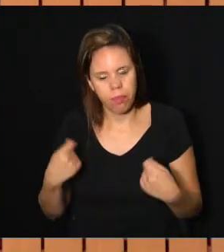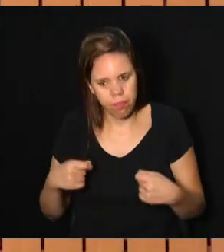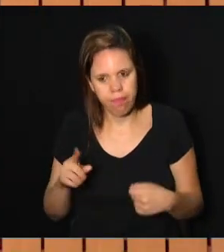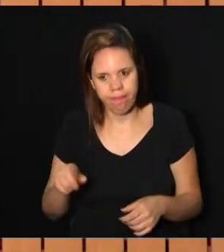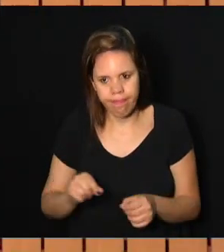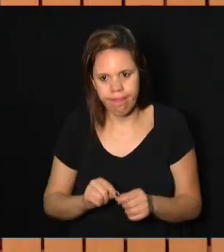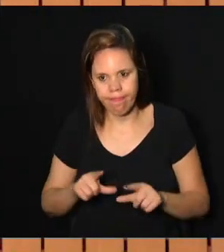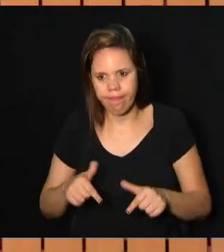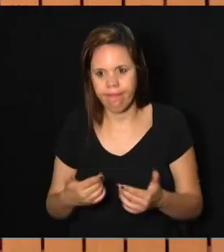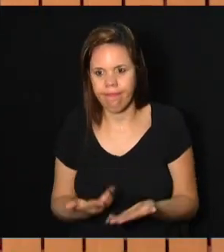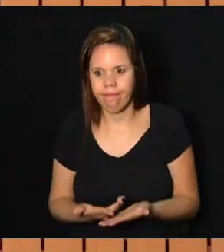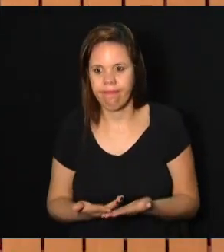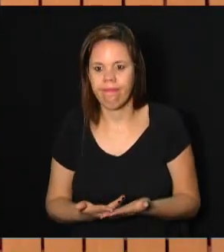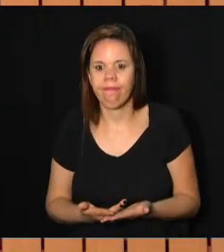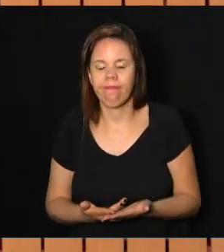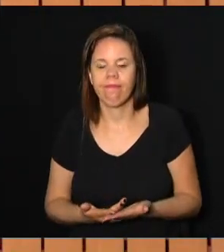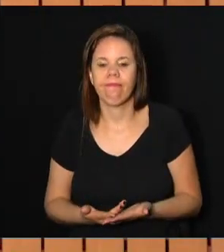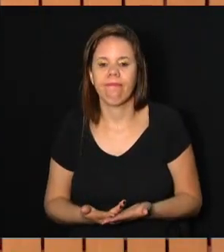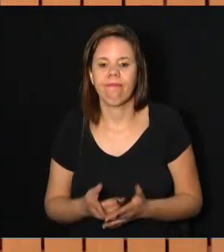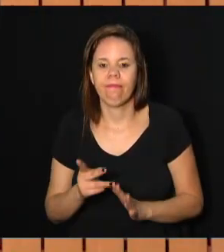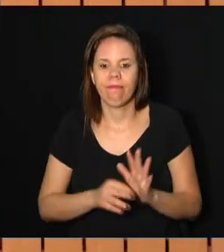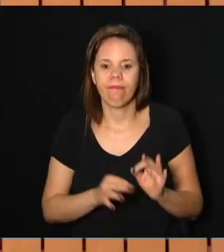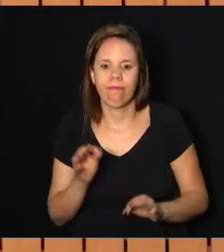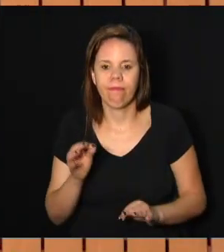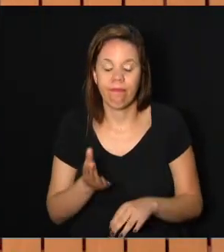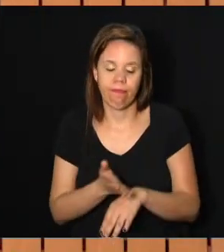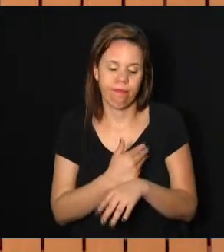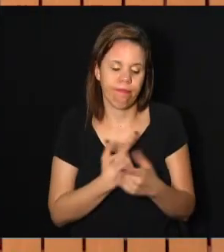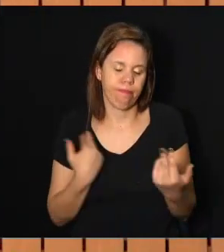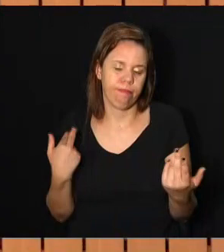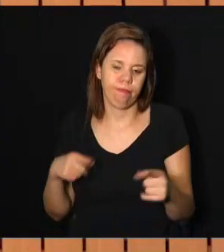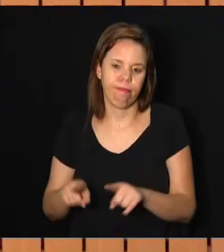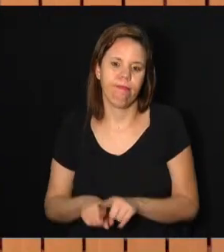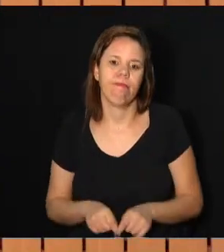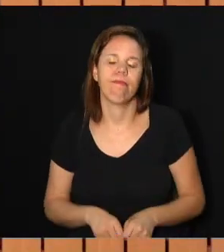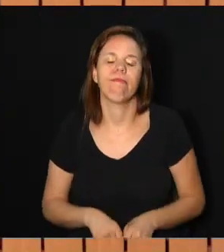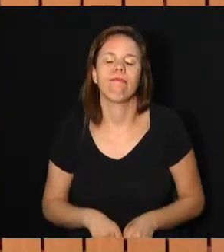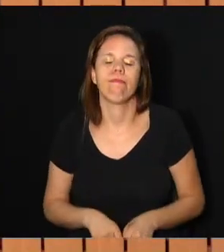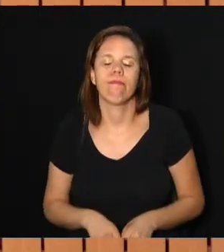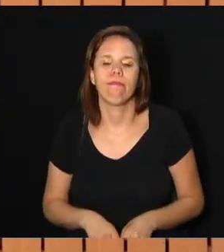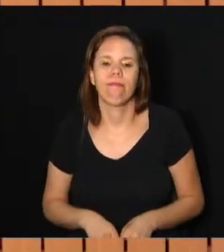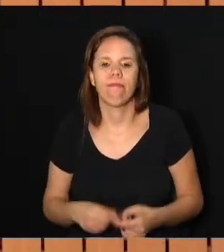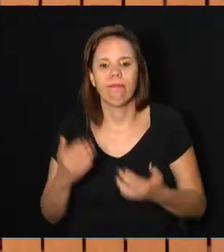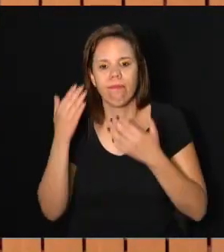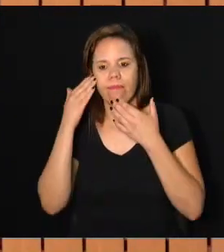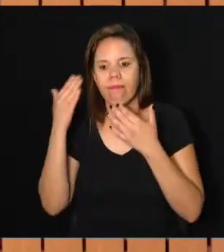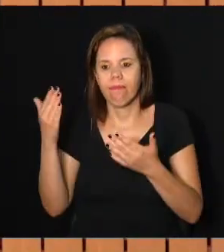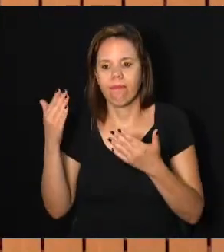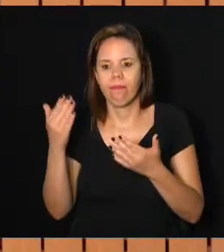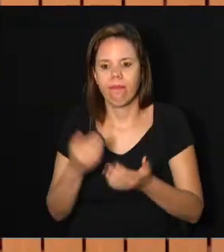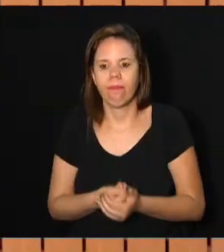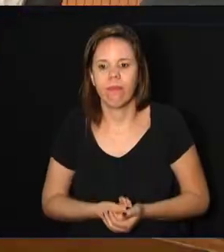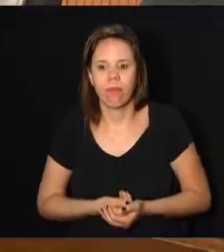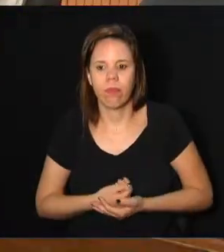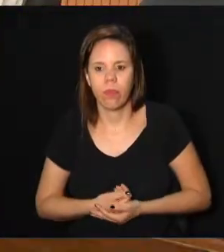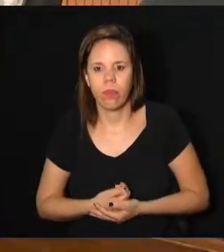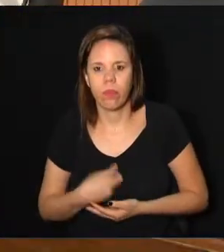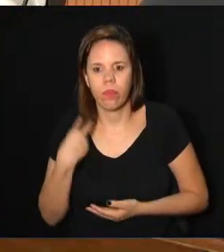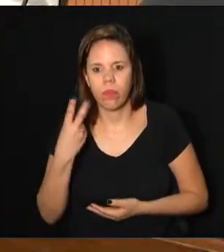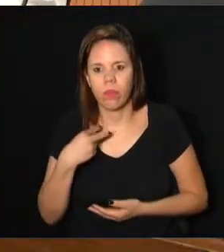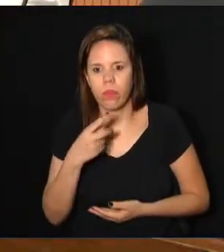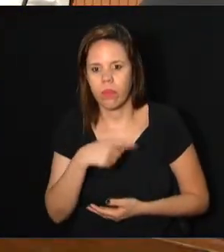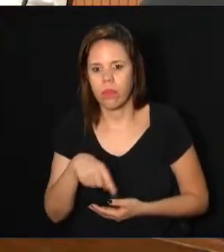necessário, tanto essa iniciativa quanto o do projeto anterior. Bom, eu agradeço, então, ao vereador